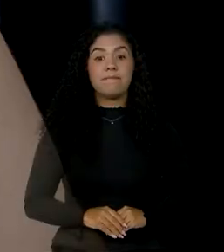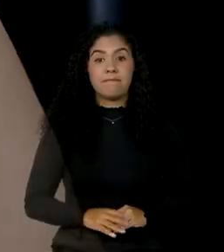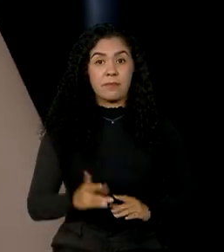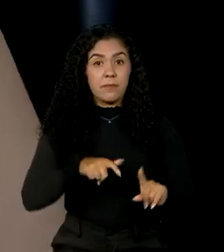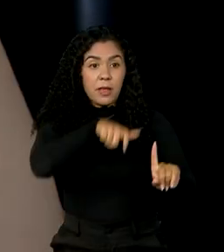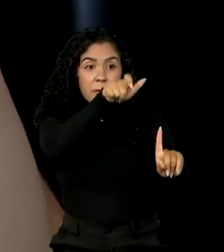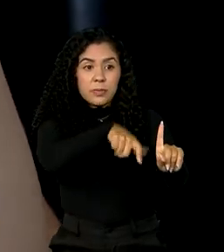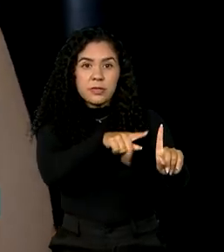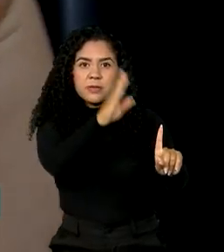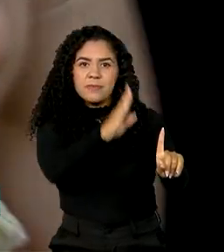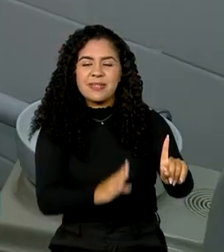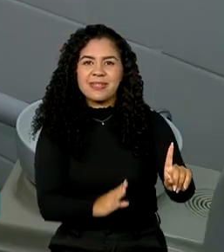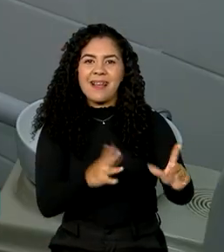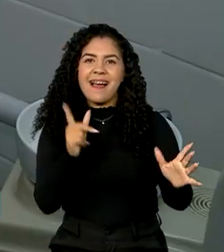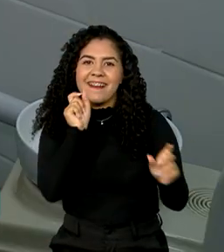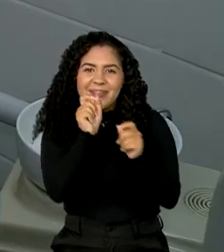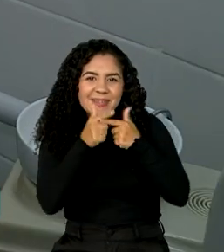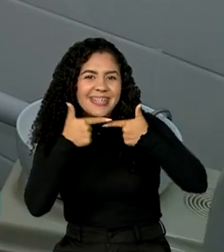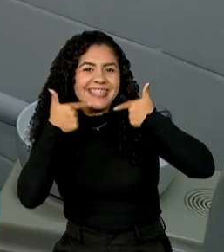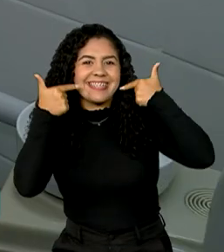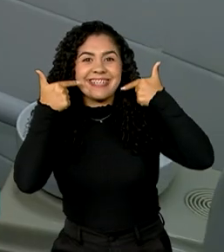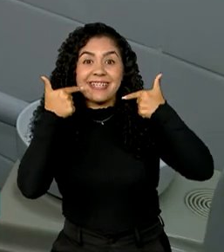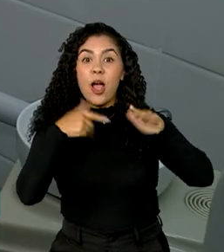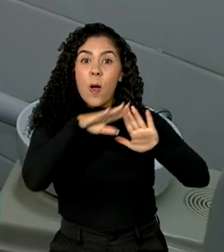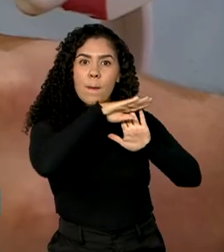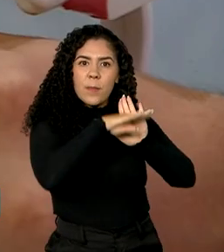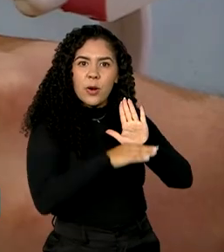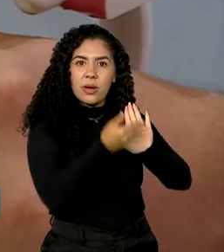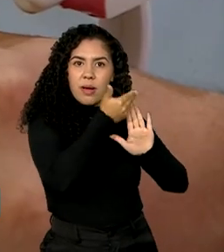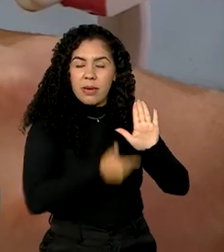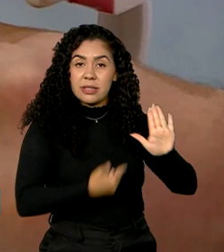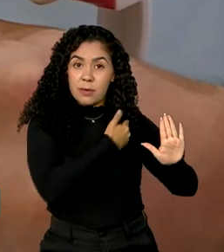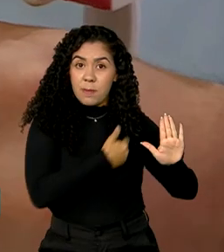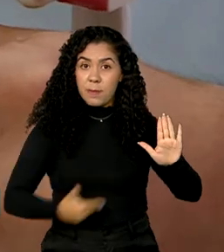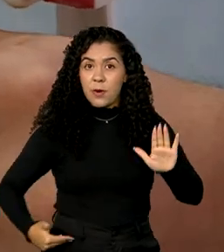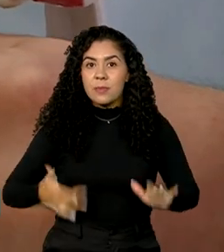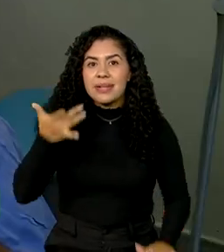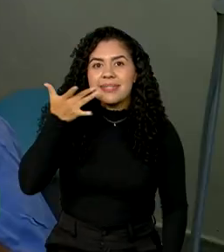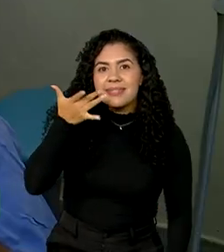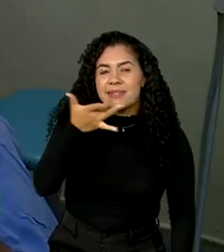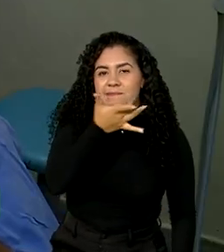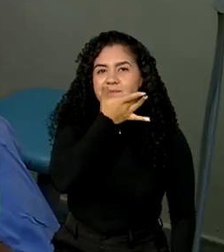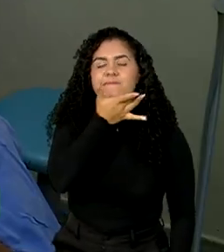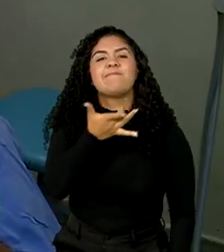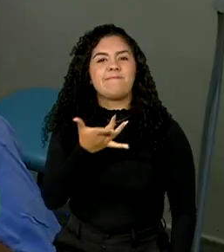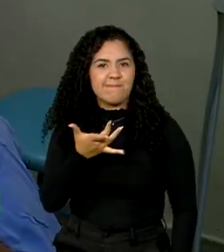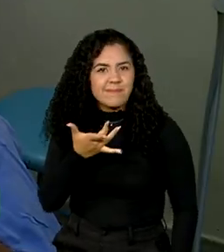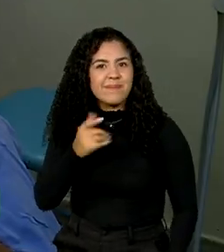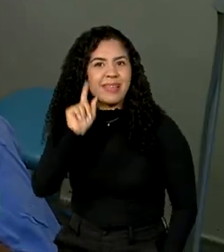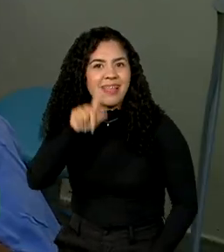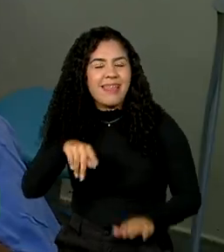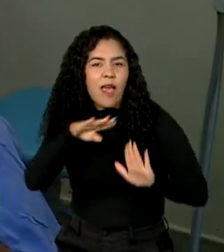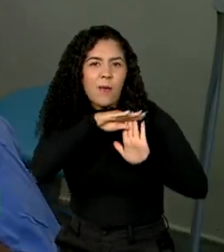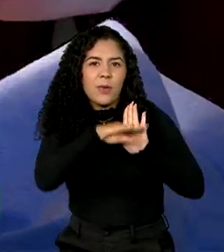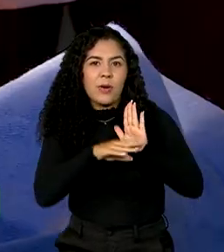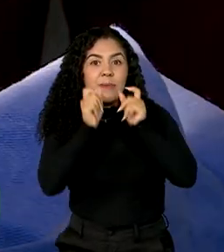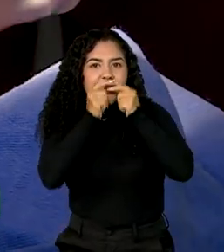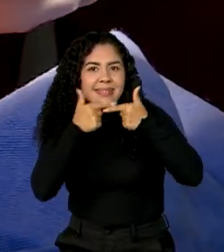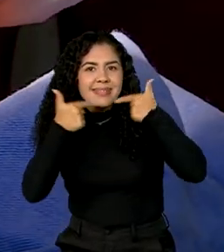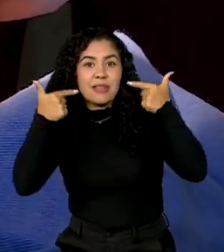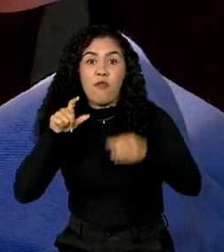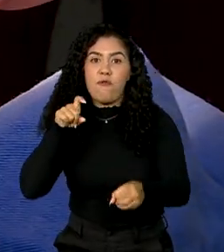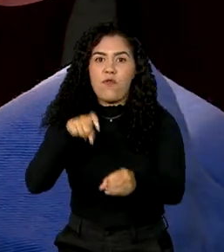brasileiro voltou a sorrir. No maior programa público de saúde bucal do mundo, o Brasil Sorridente foi retomado